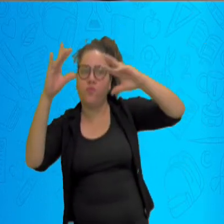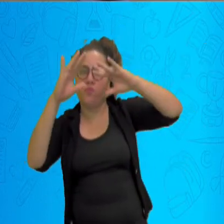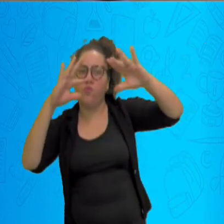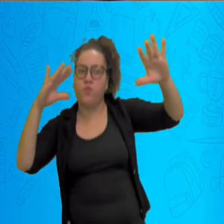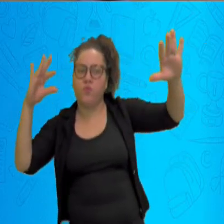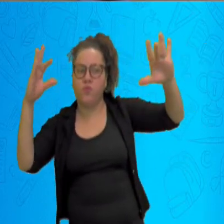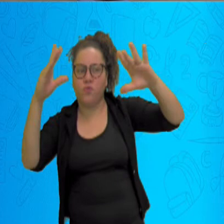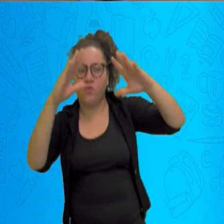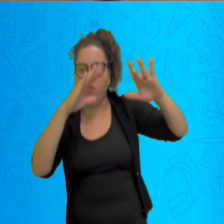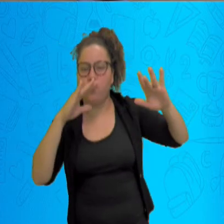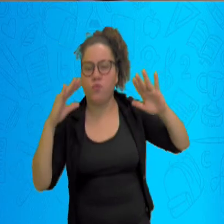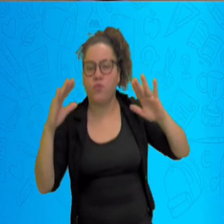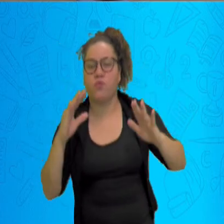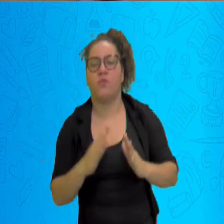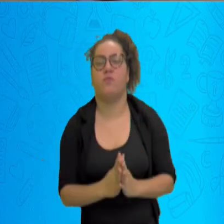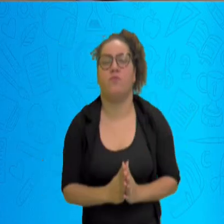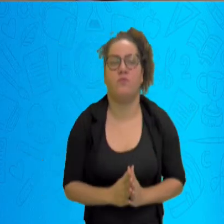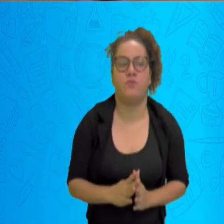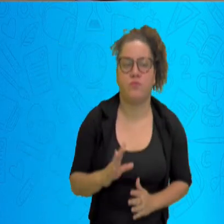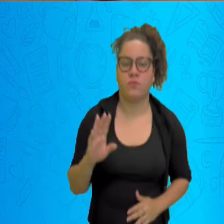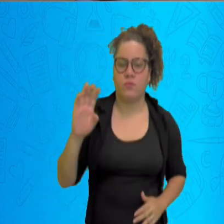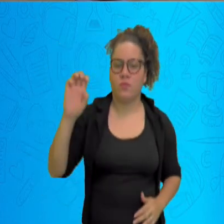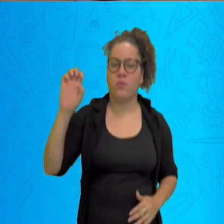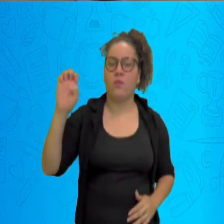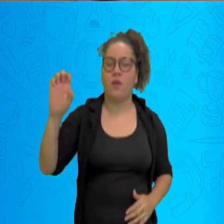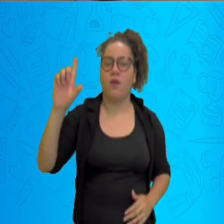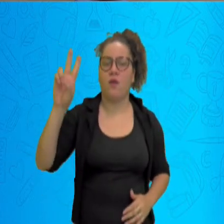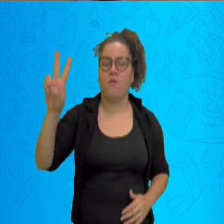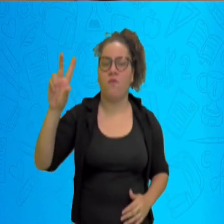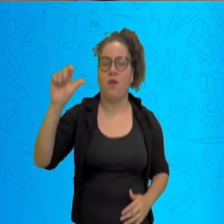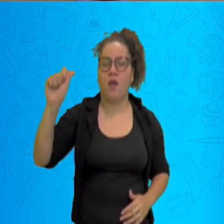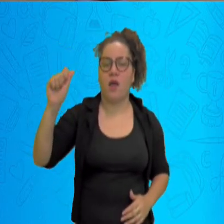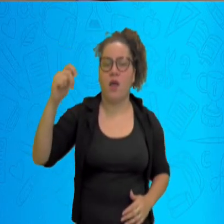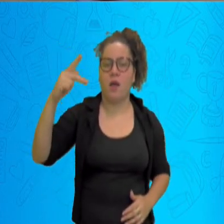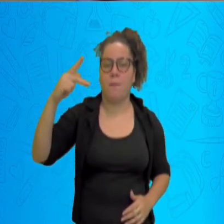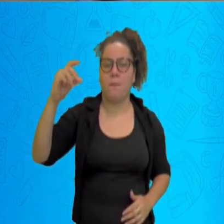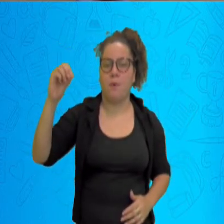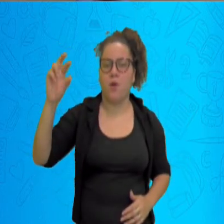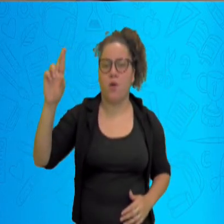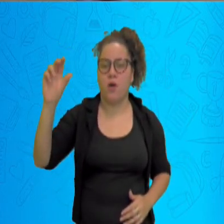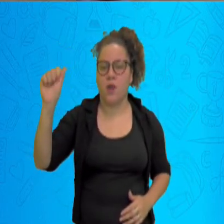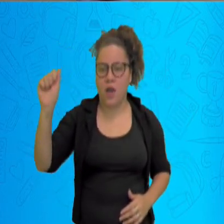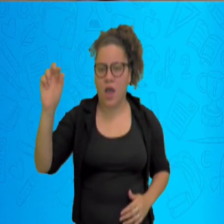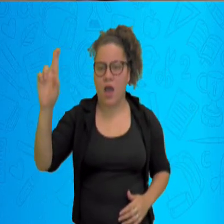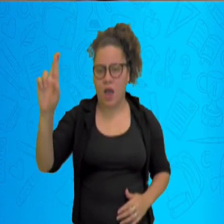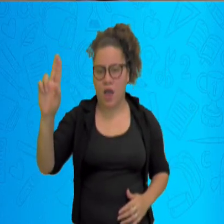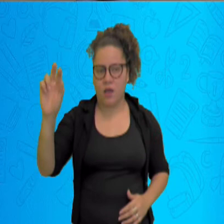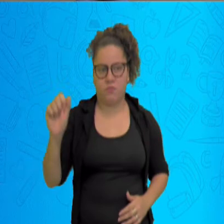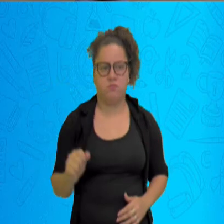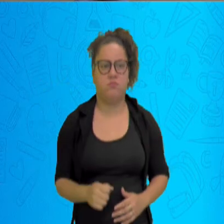evaporando. Evaporar é o processo gasoso. Agora,